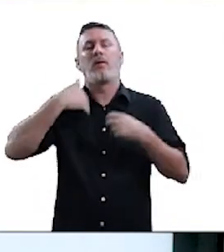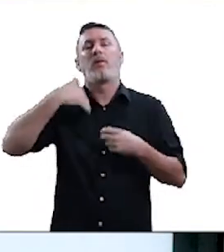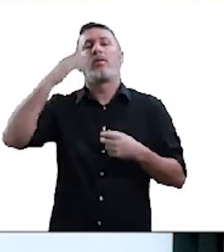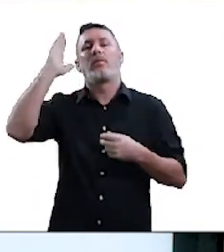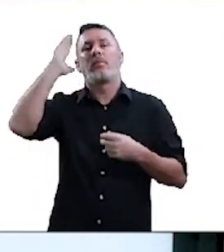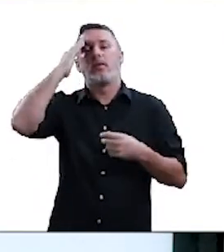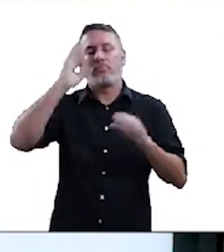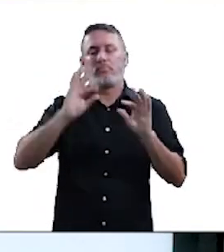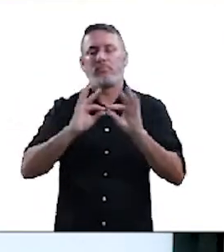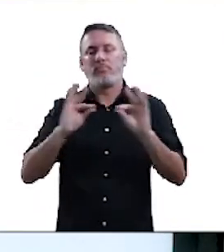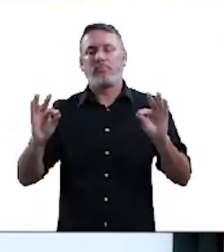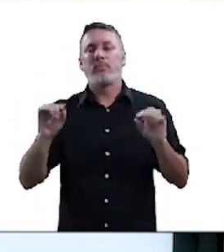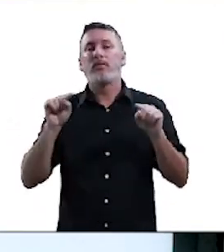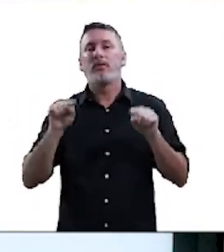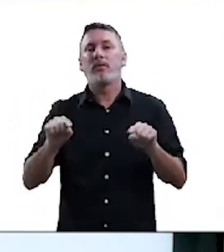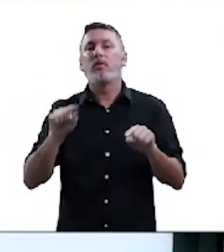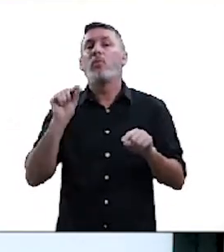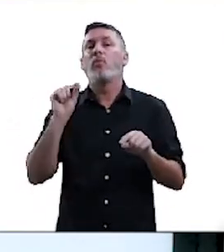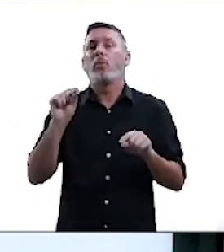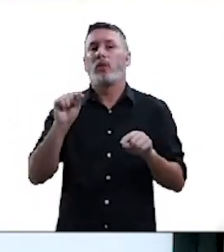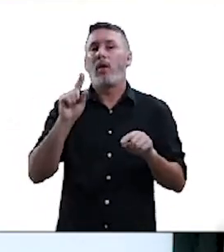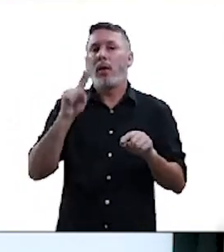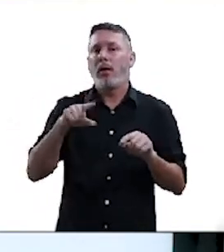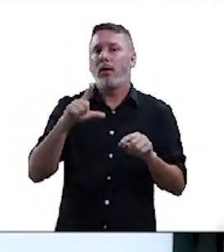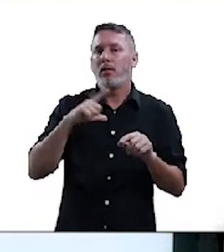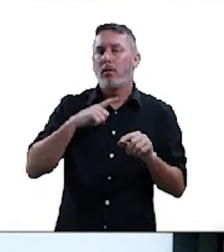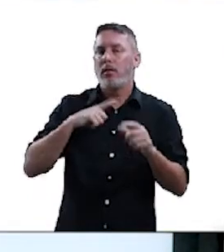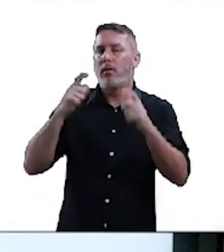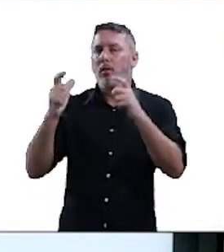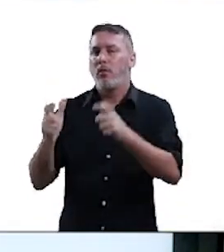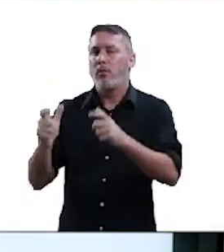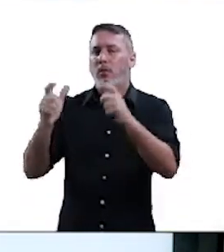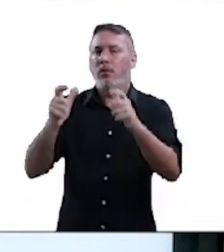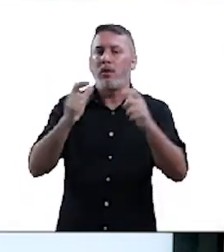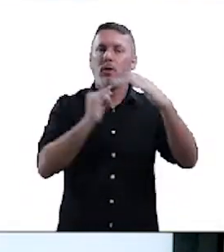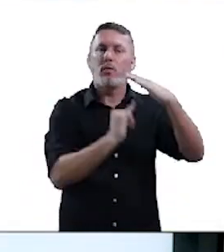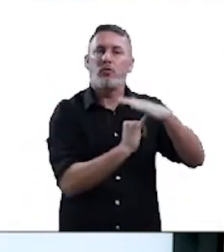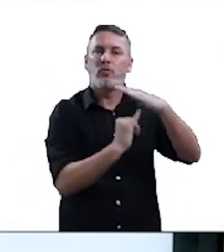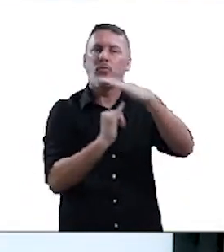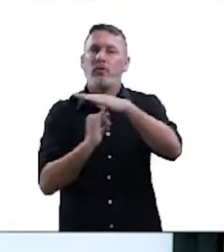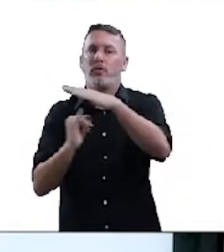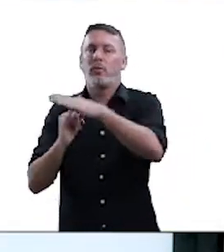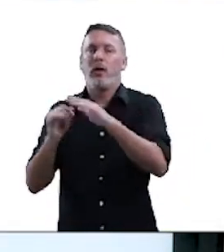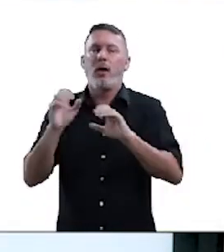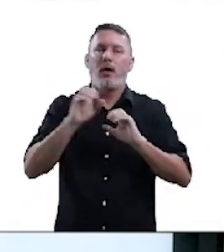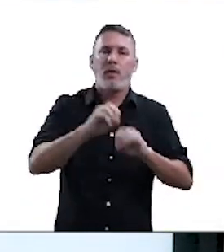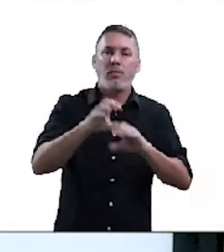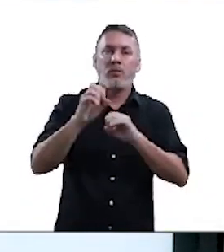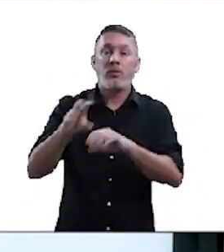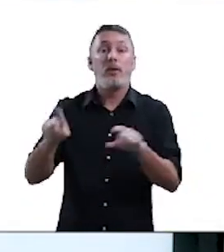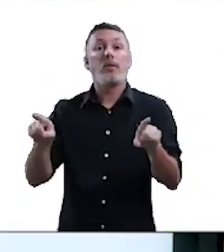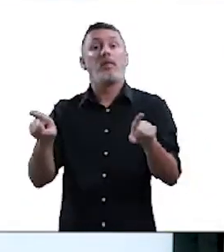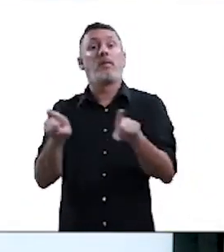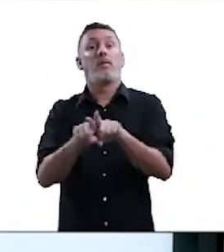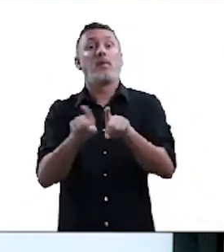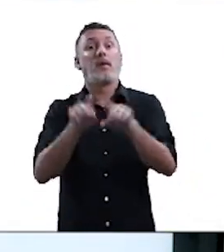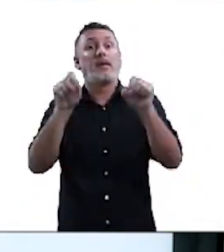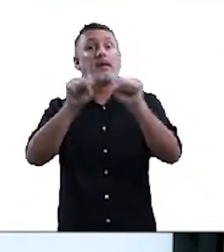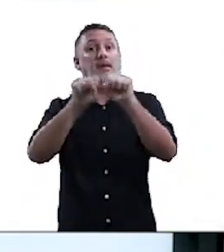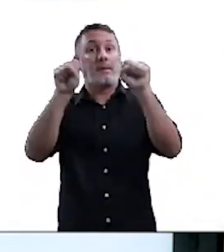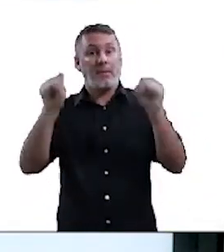desse texto, ele vai falar sobre as instituições de ensino, né? E vai falar sobre o sistema que é